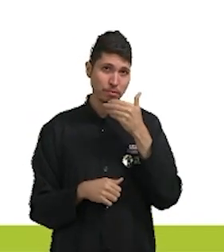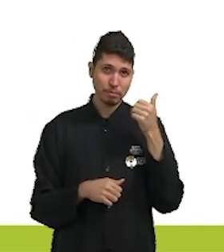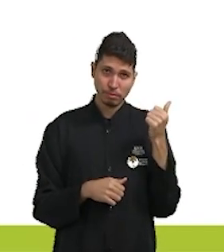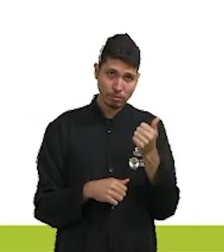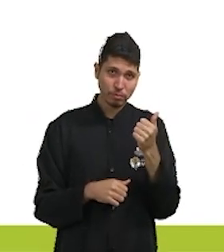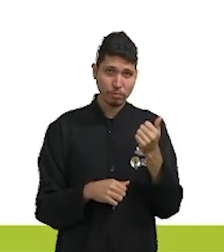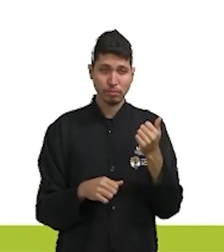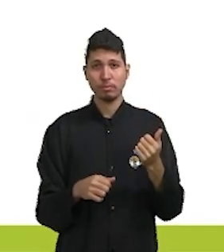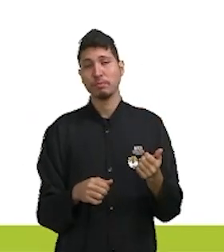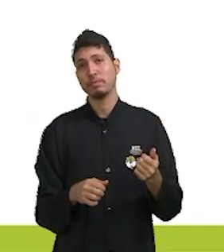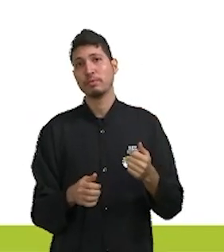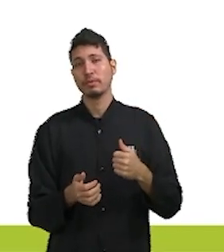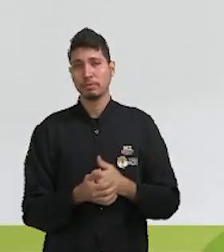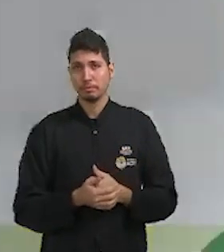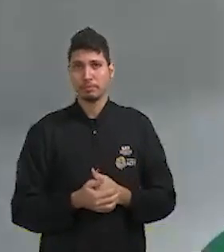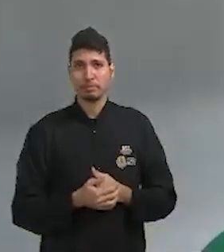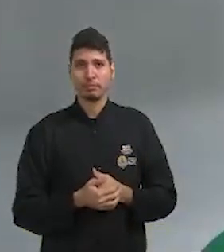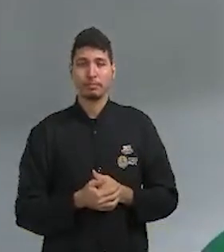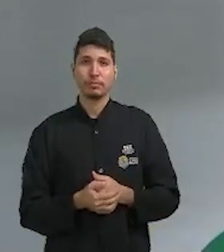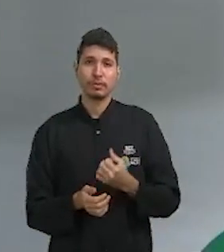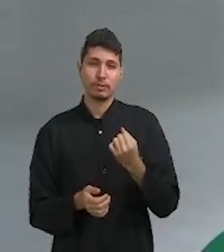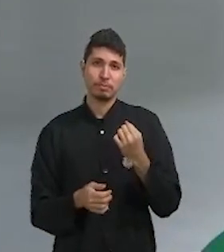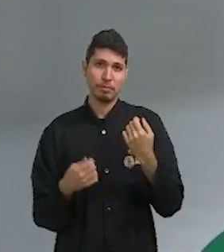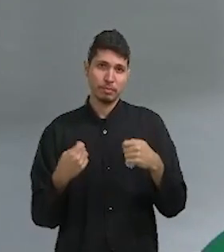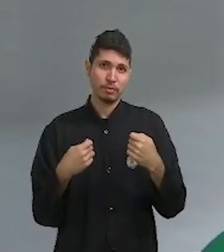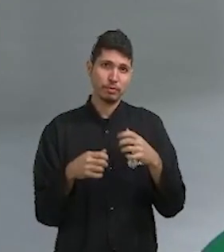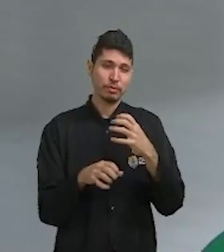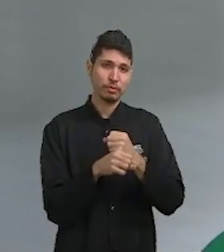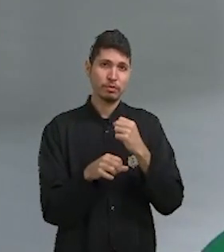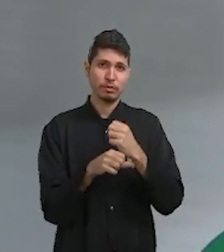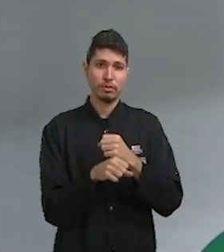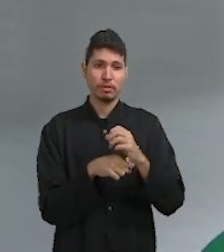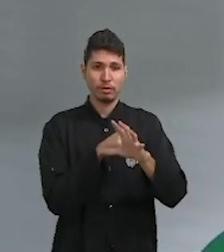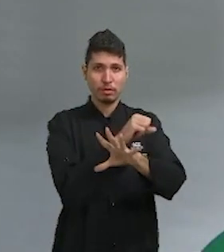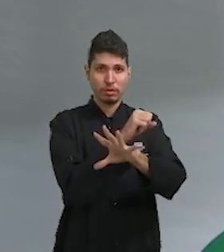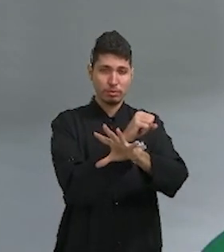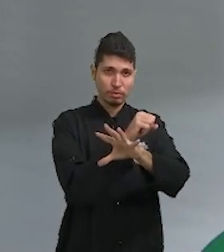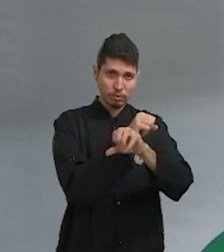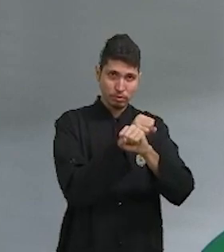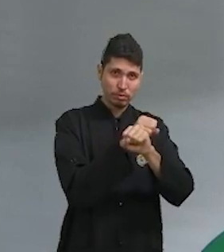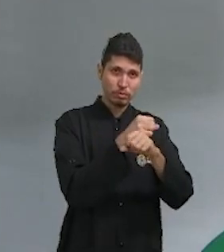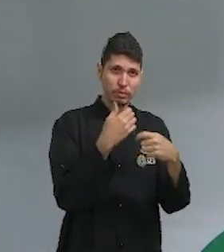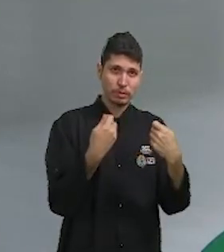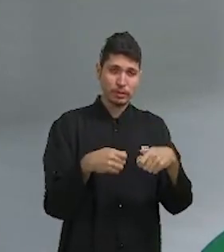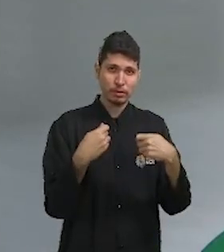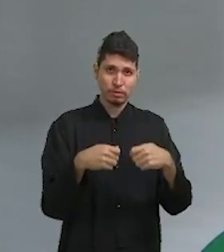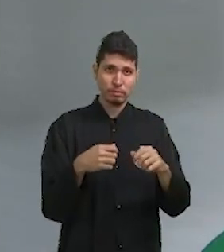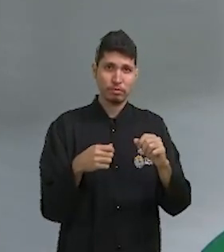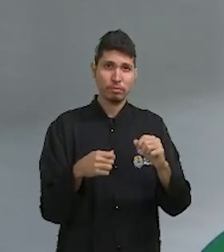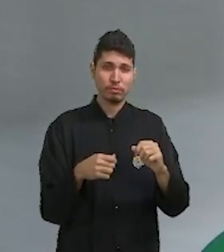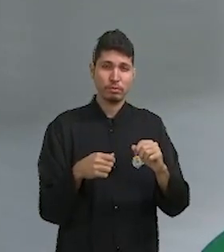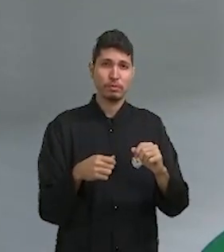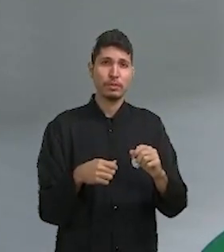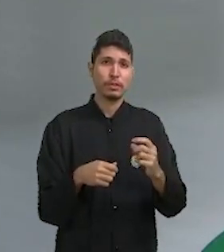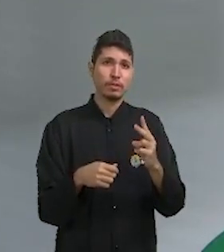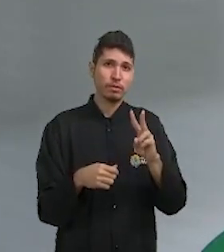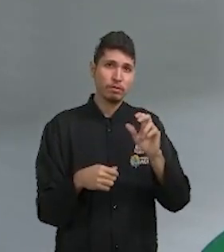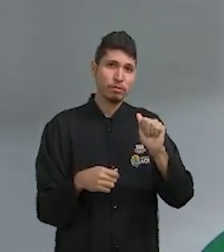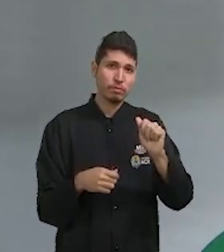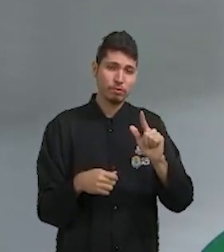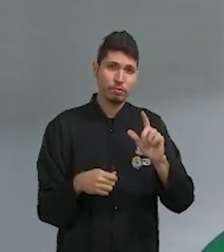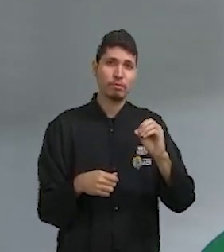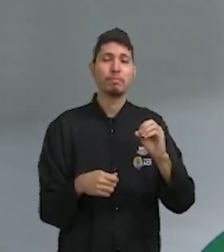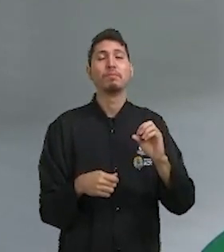nosso cálculo, se eu já tenho redução, a oxidação precisa ser um valor bem maior do que a